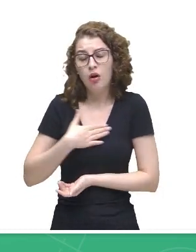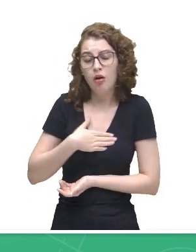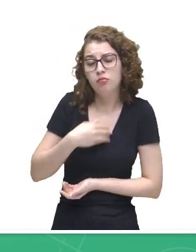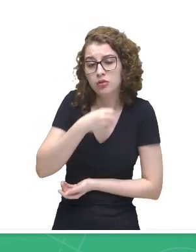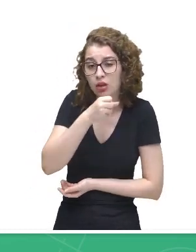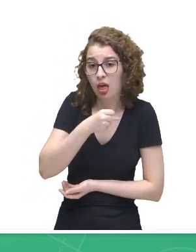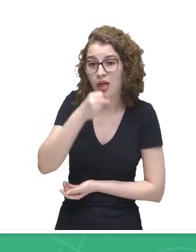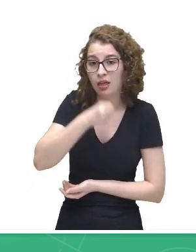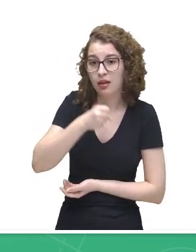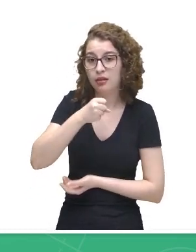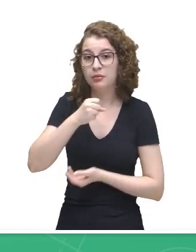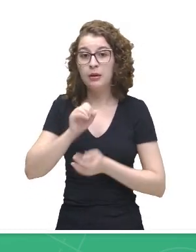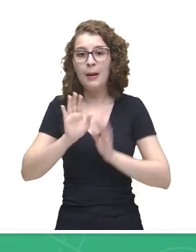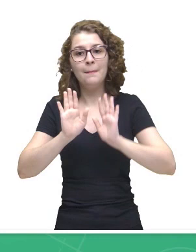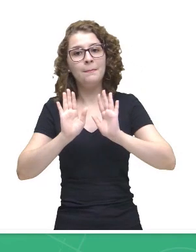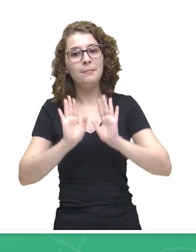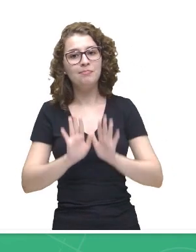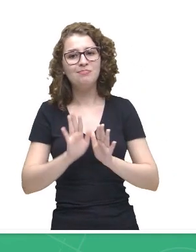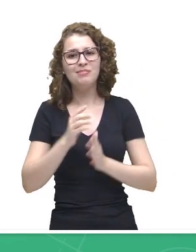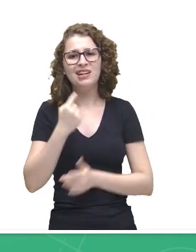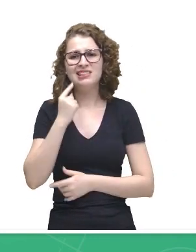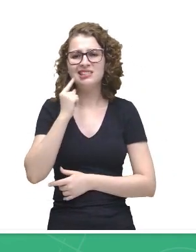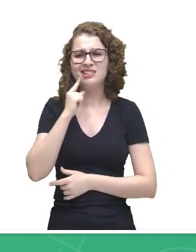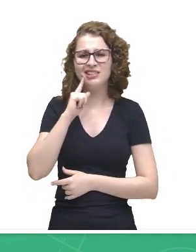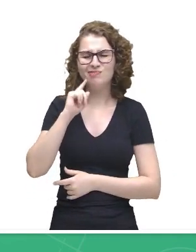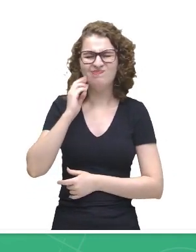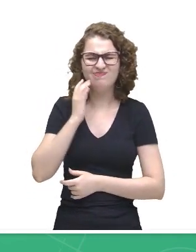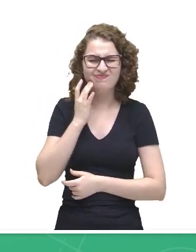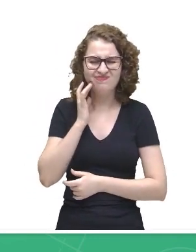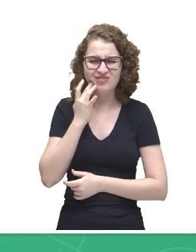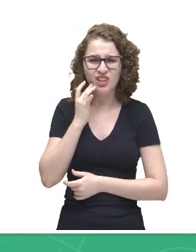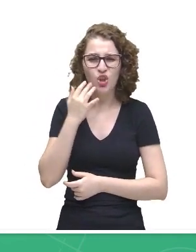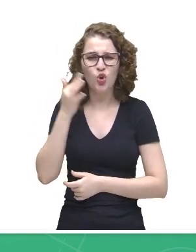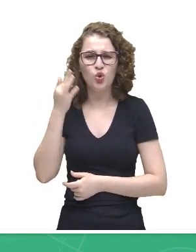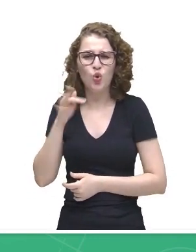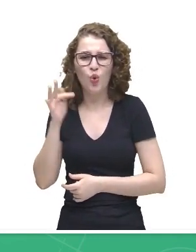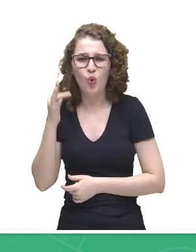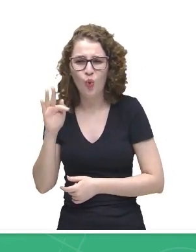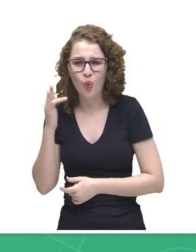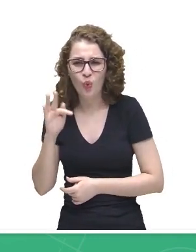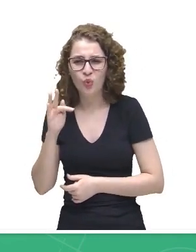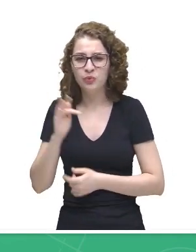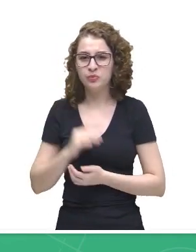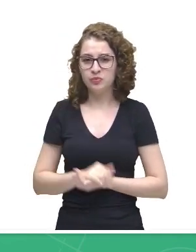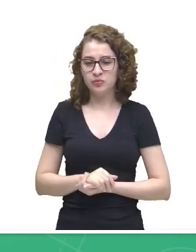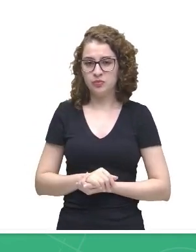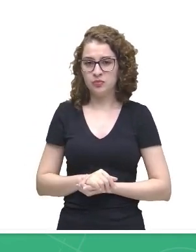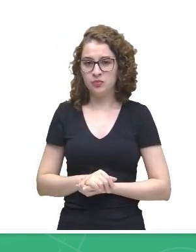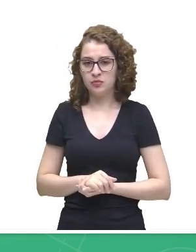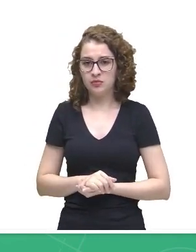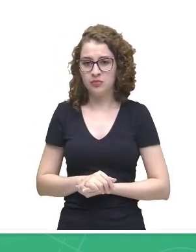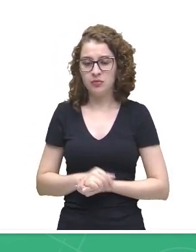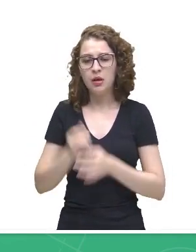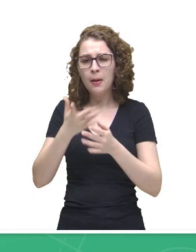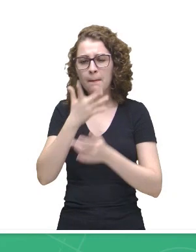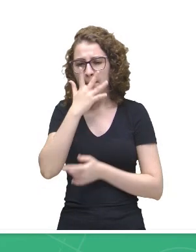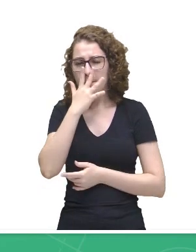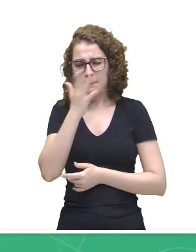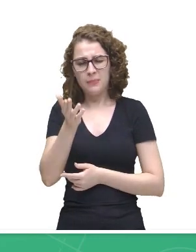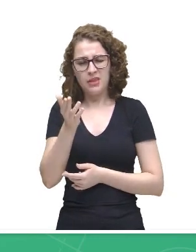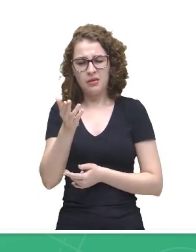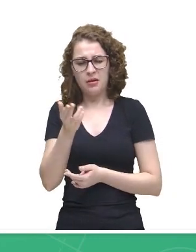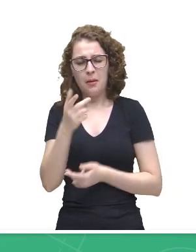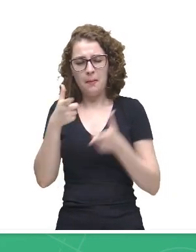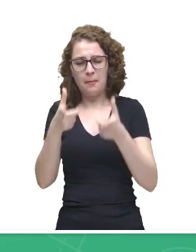mas meus dentes doem, eu tenho sensibilidade. Viram que eu falei uma oração, assim,